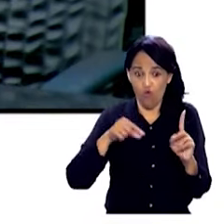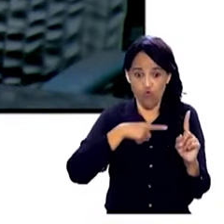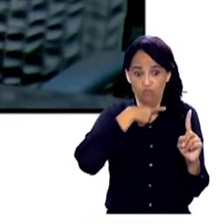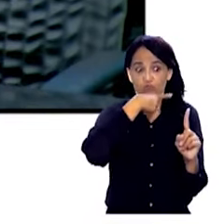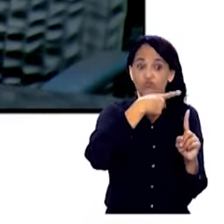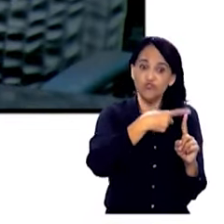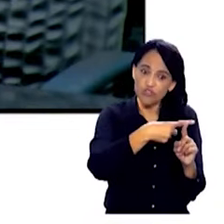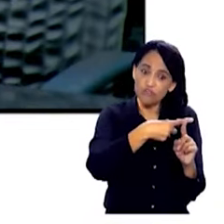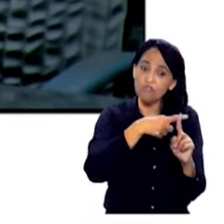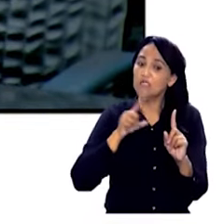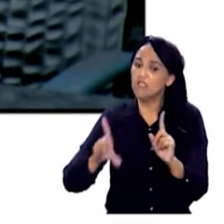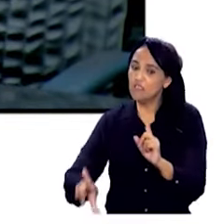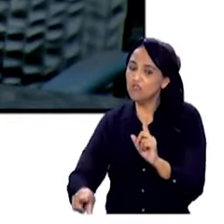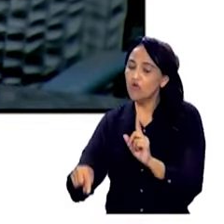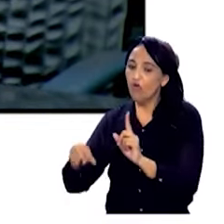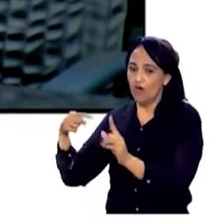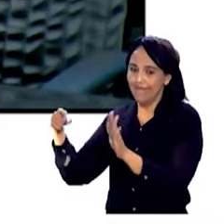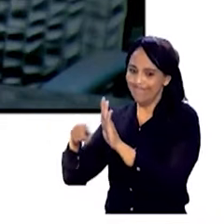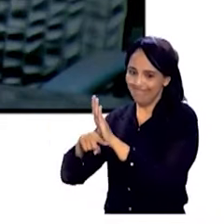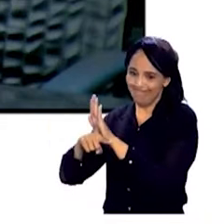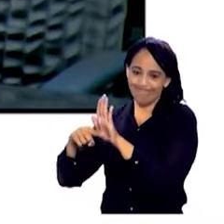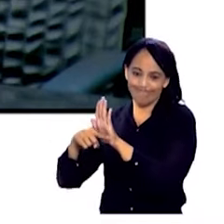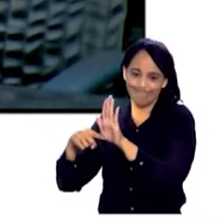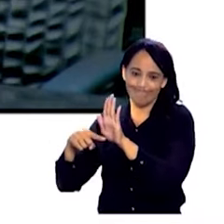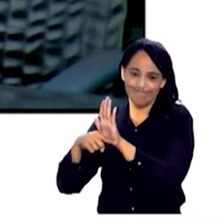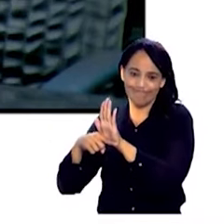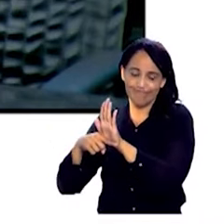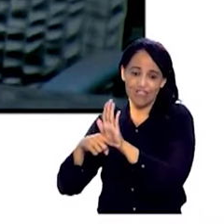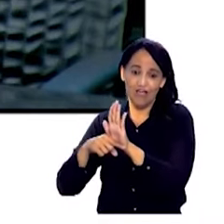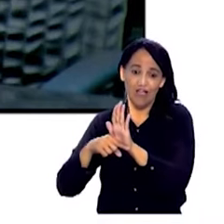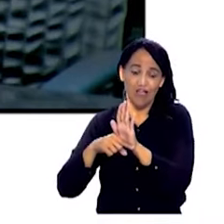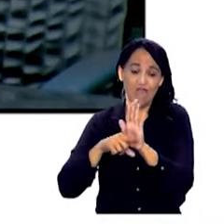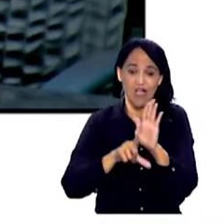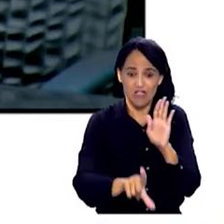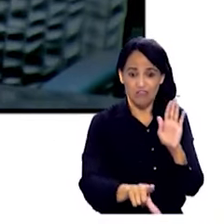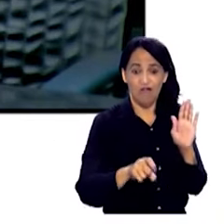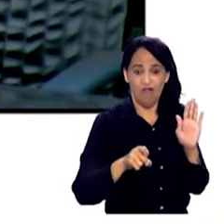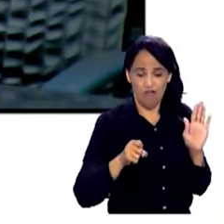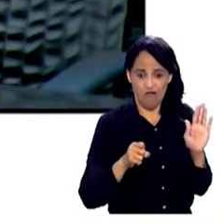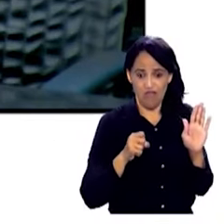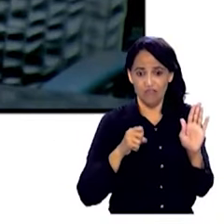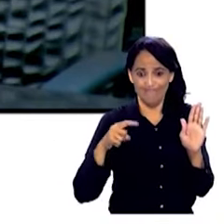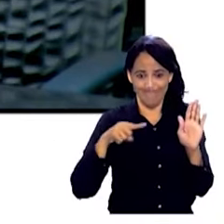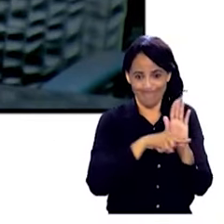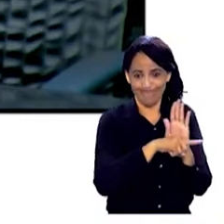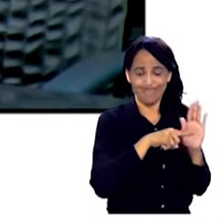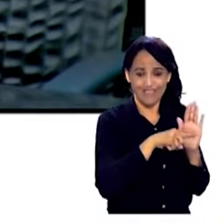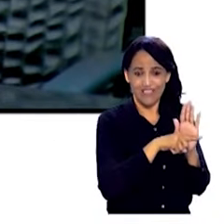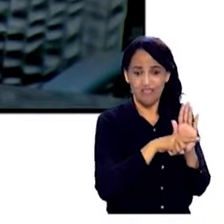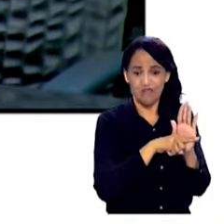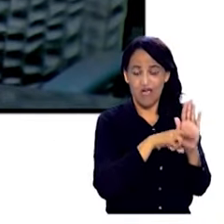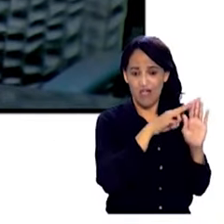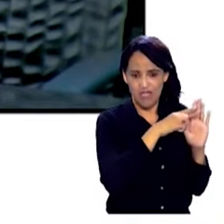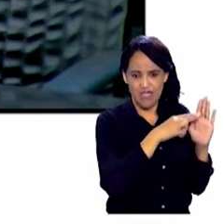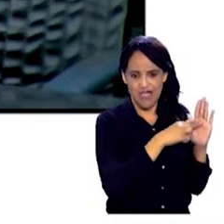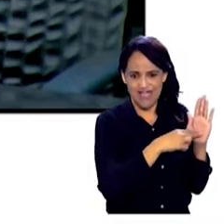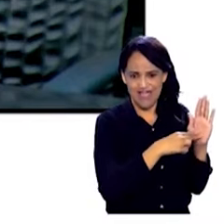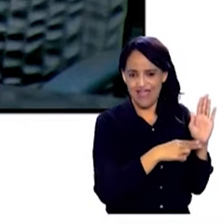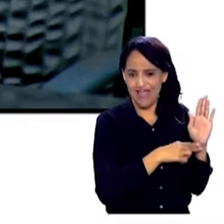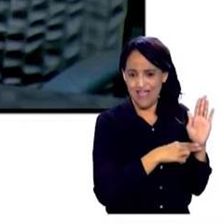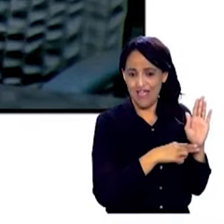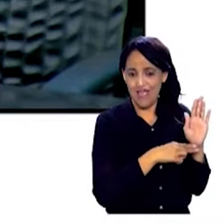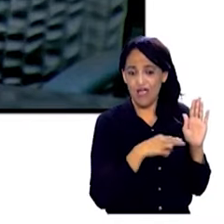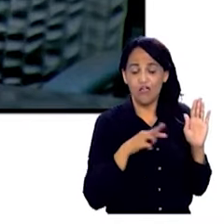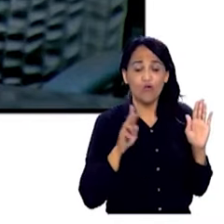Eh basicamente filtros negativos são aqueles que instituem requisitos eh que uma vez